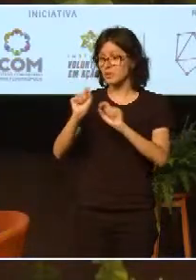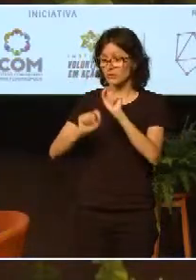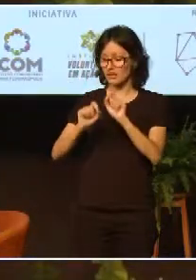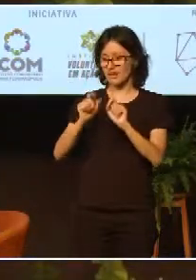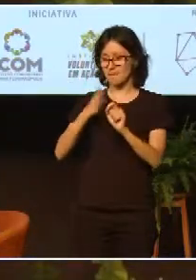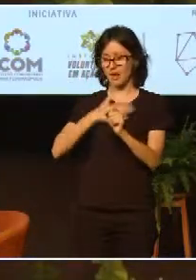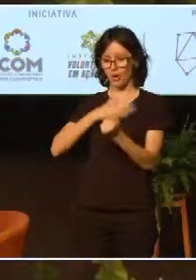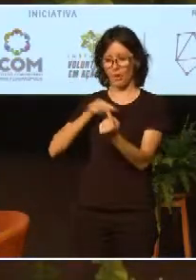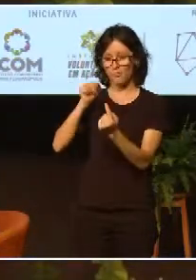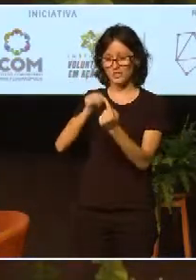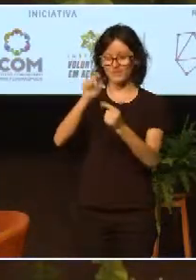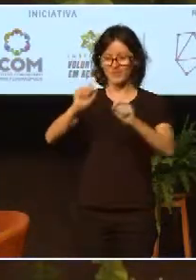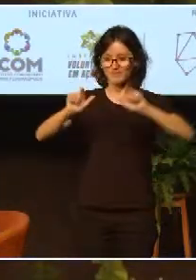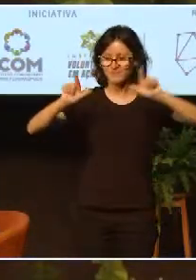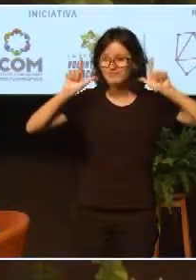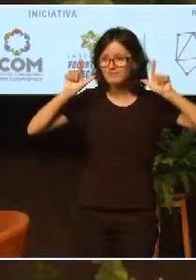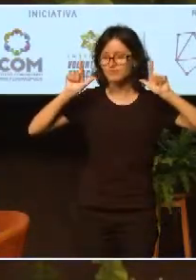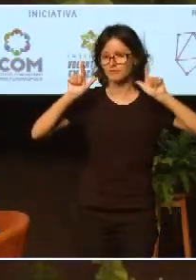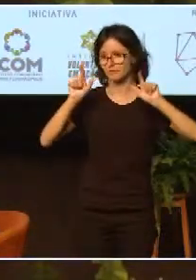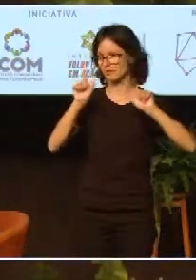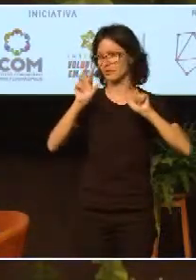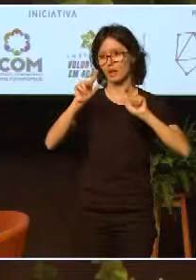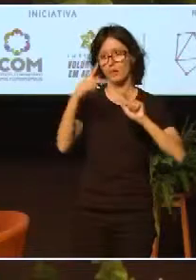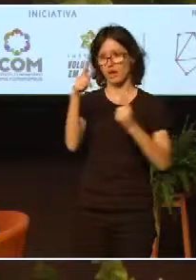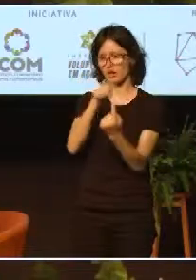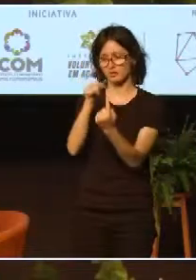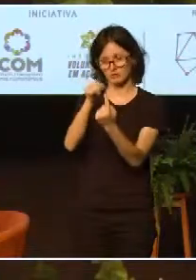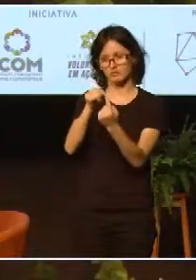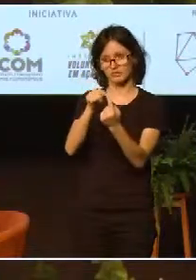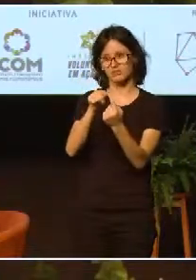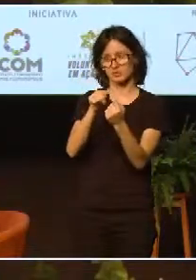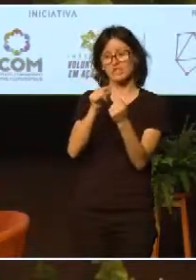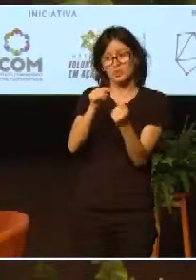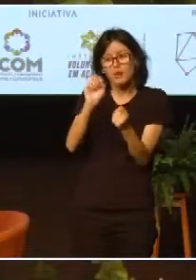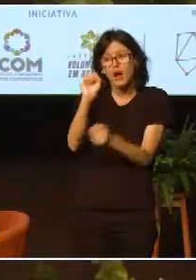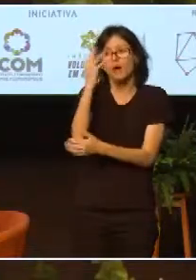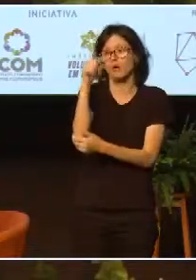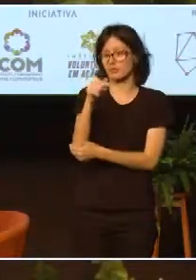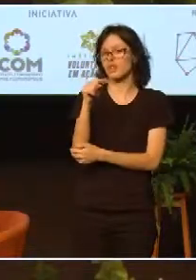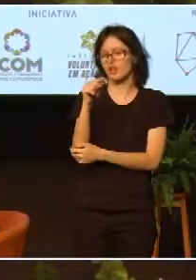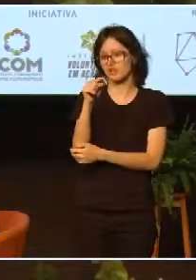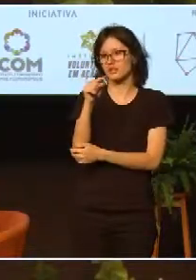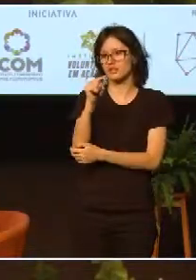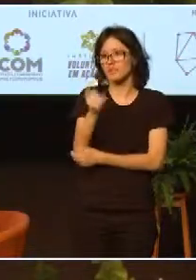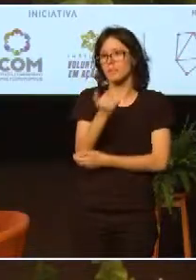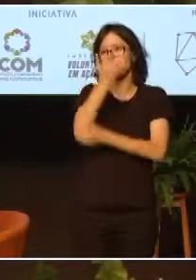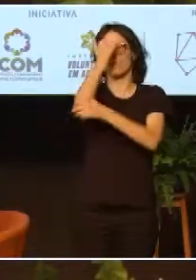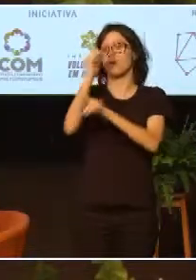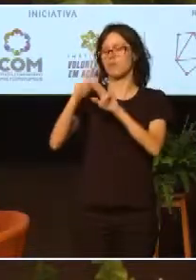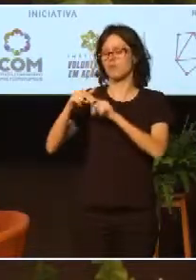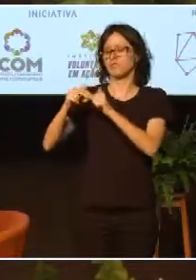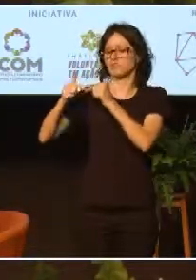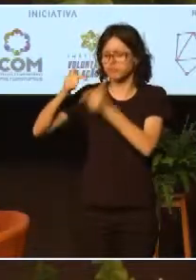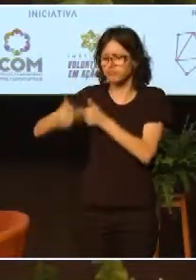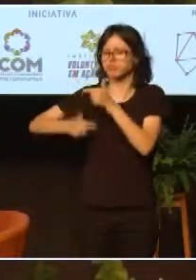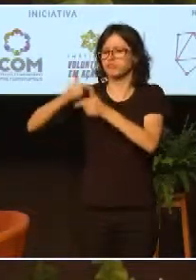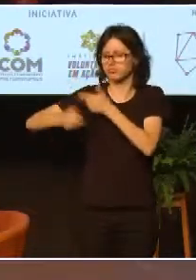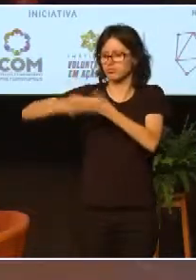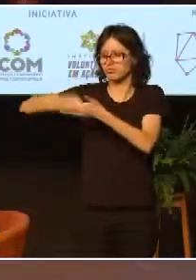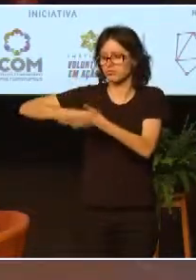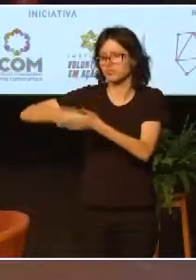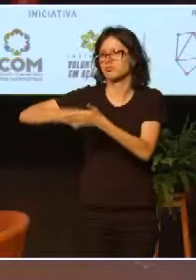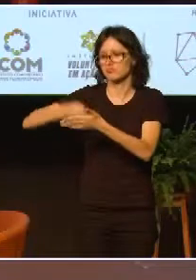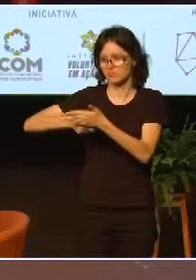sua motivação o reconhecimento. O reconhecimento ele tem que ser a consequência da sua